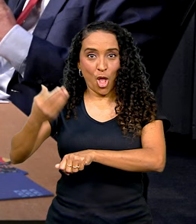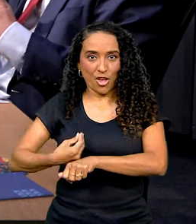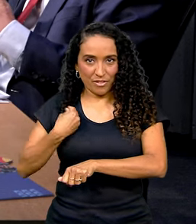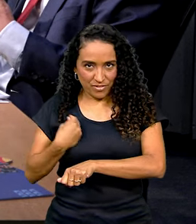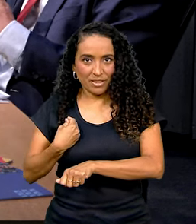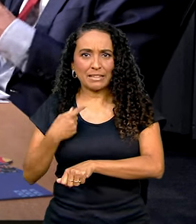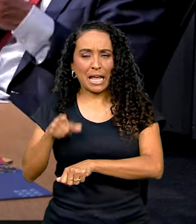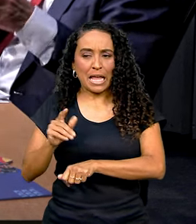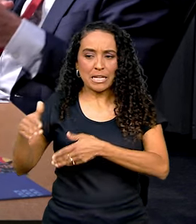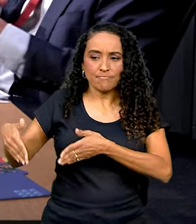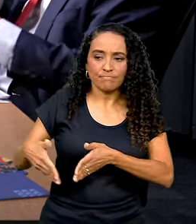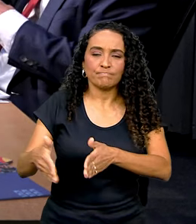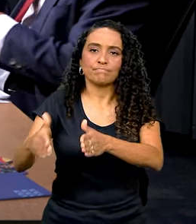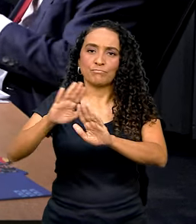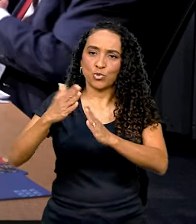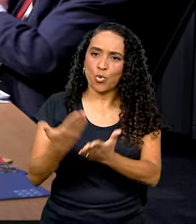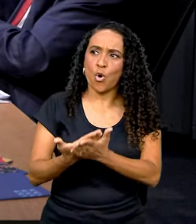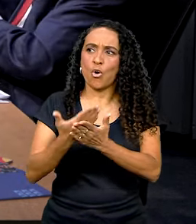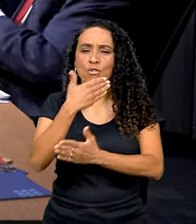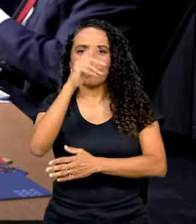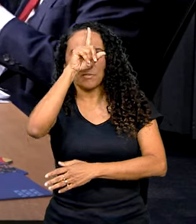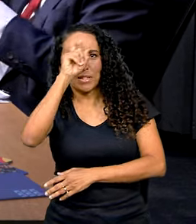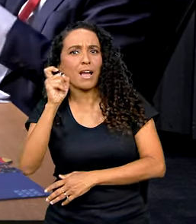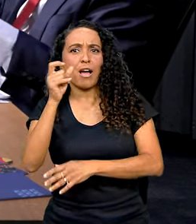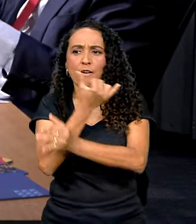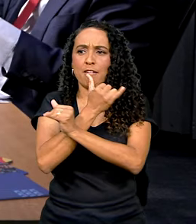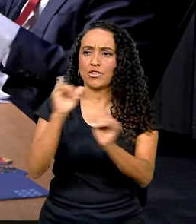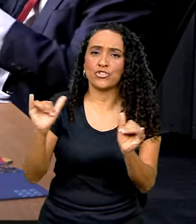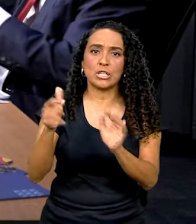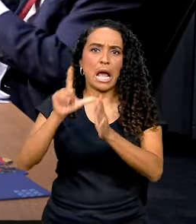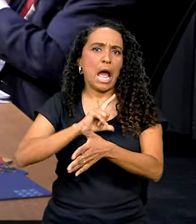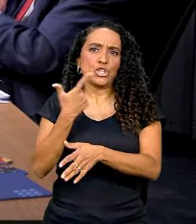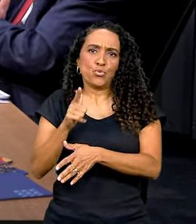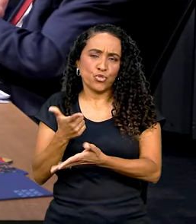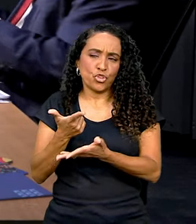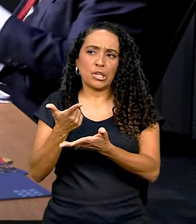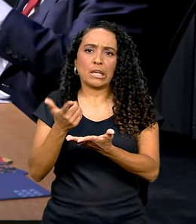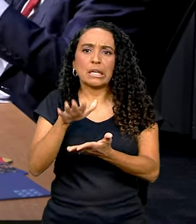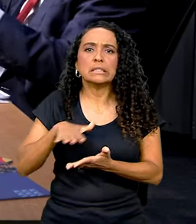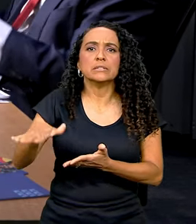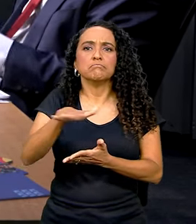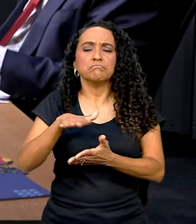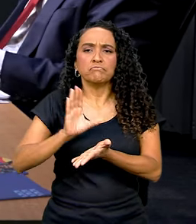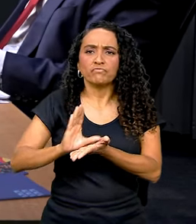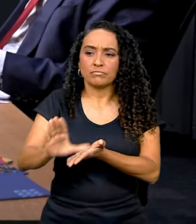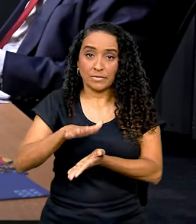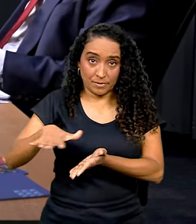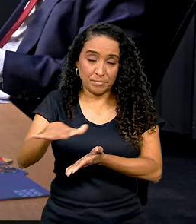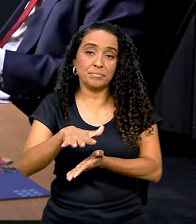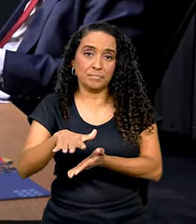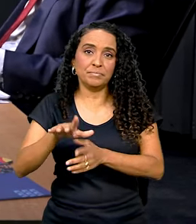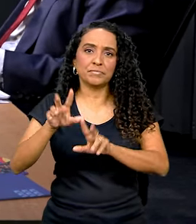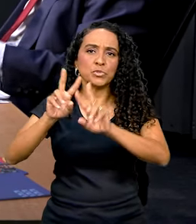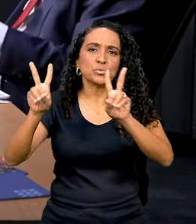melhora de vida é uma estrada é uma escola é um hospital energia onde não tinha é ali investimentos